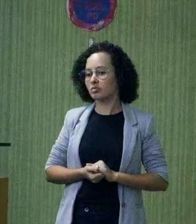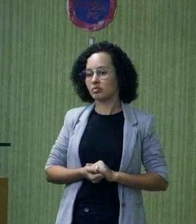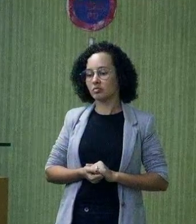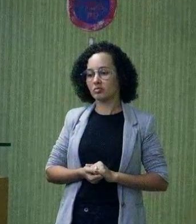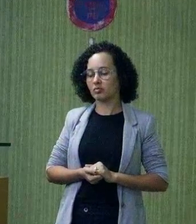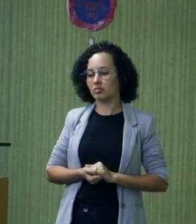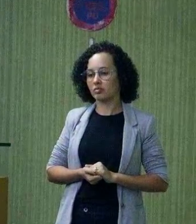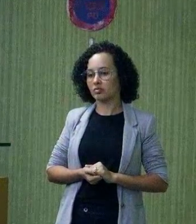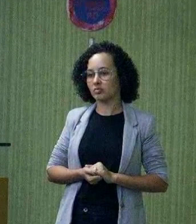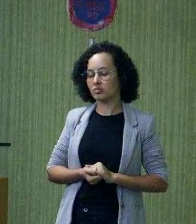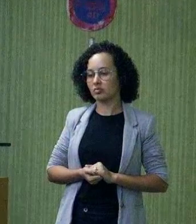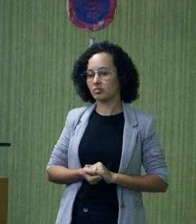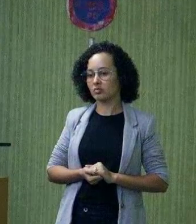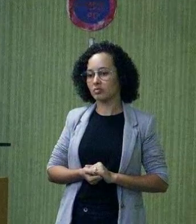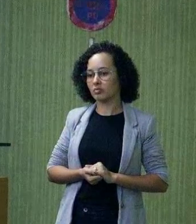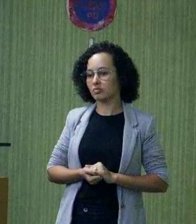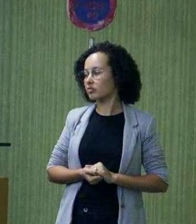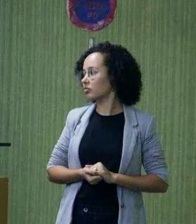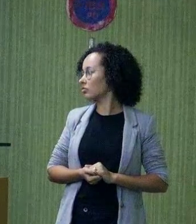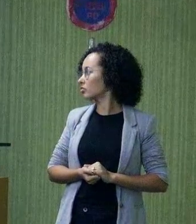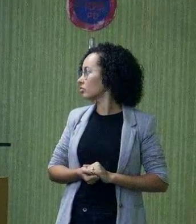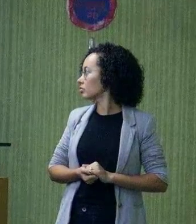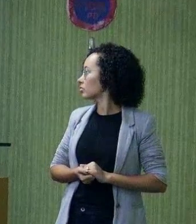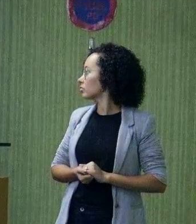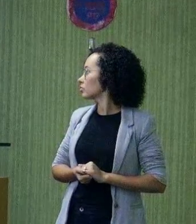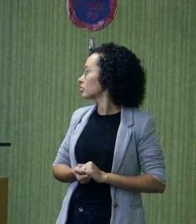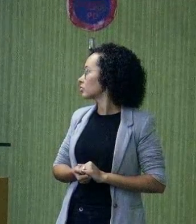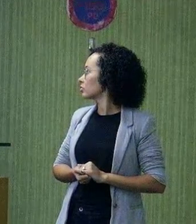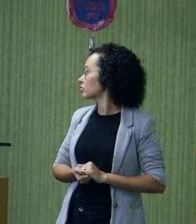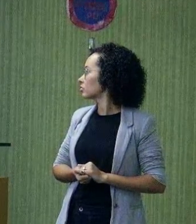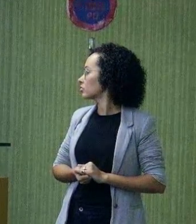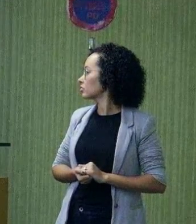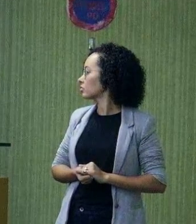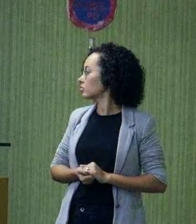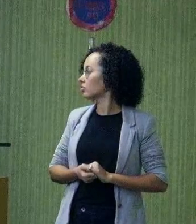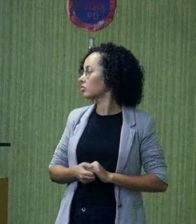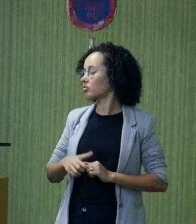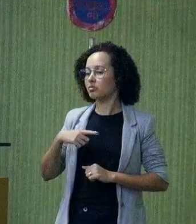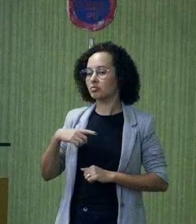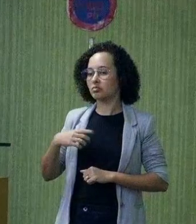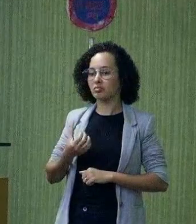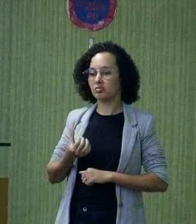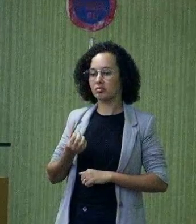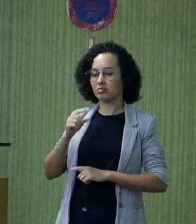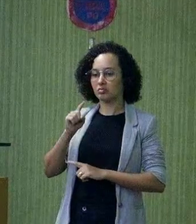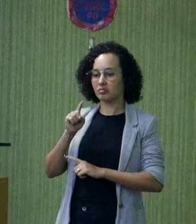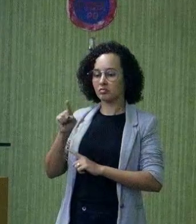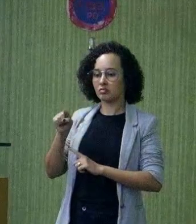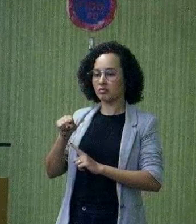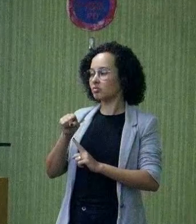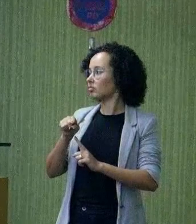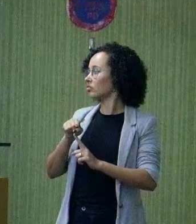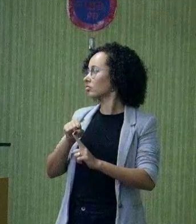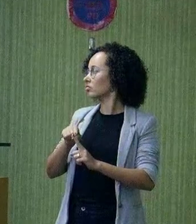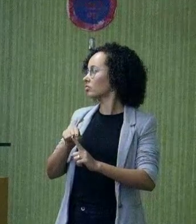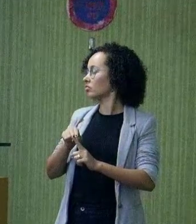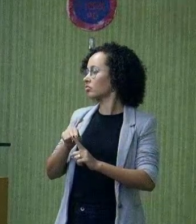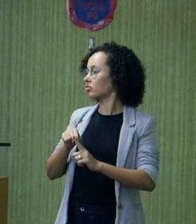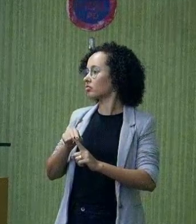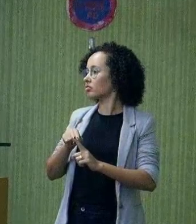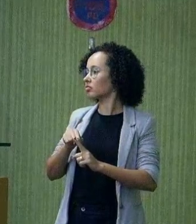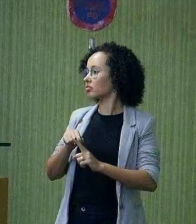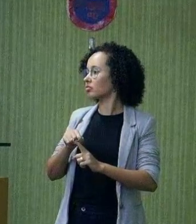para os profissionais da Educação Básica nós temos aqui seis metas né que passam em torno da formação e da condições de